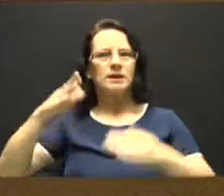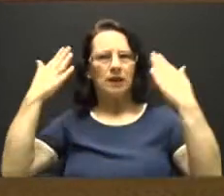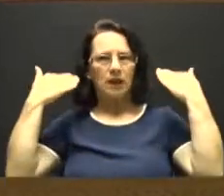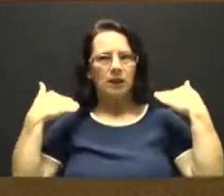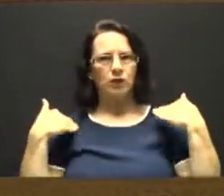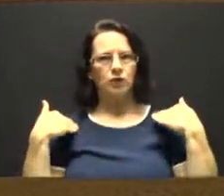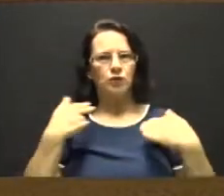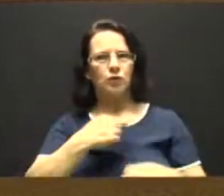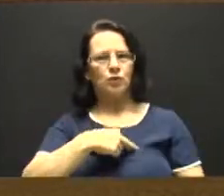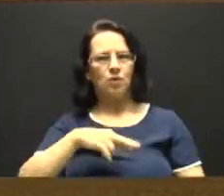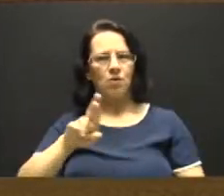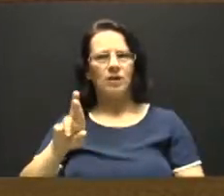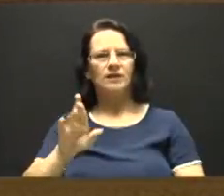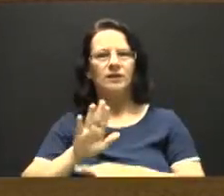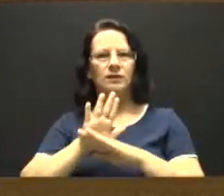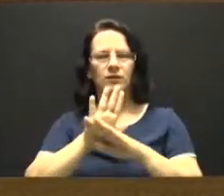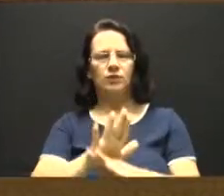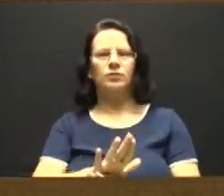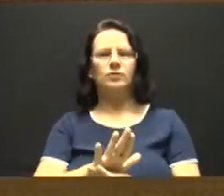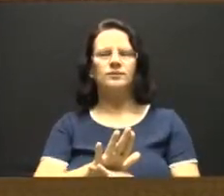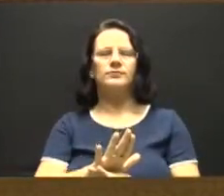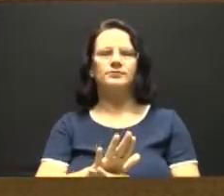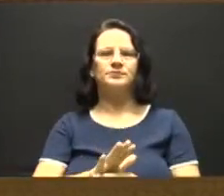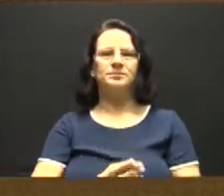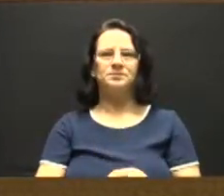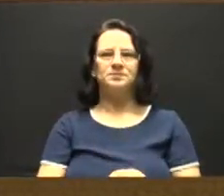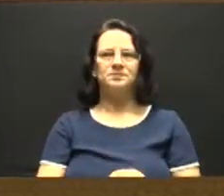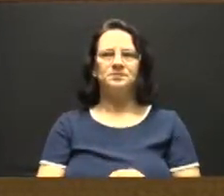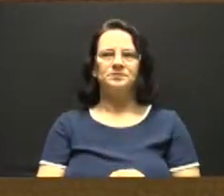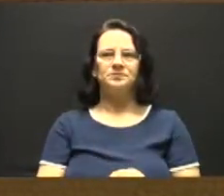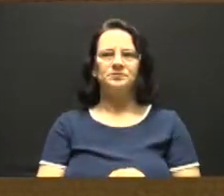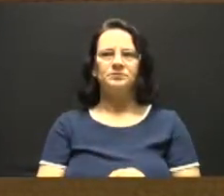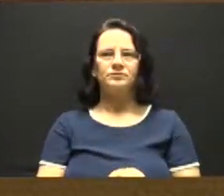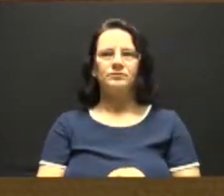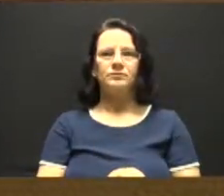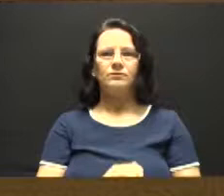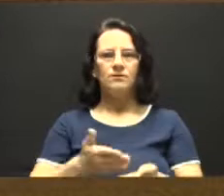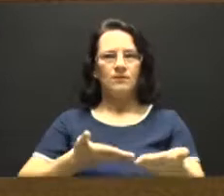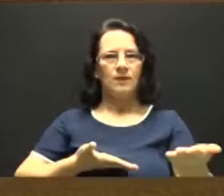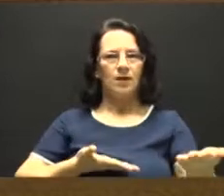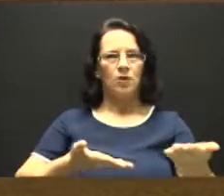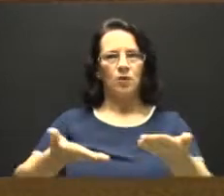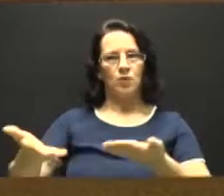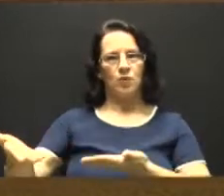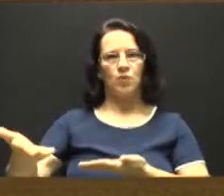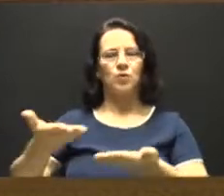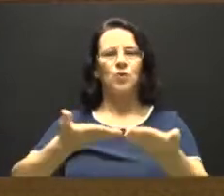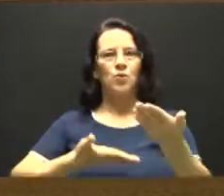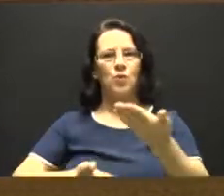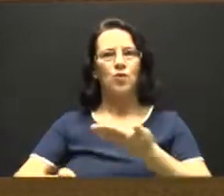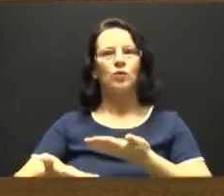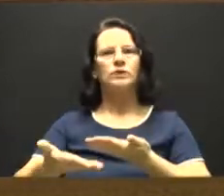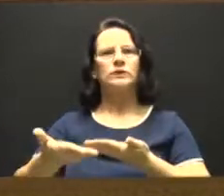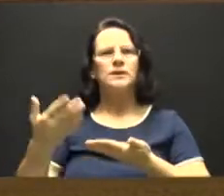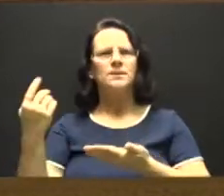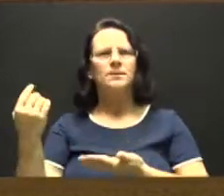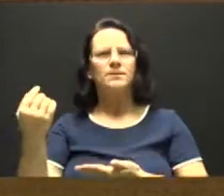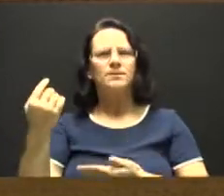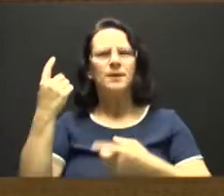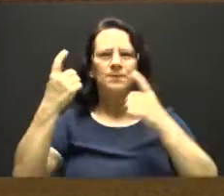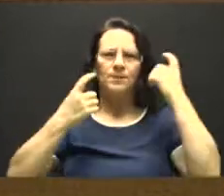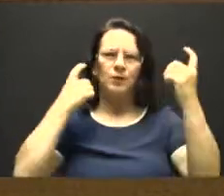cern aquilo que me motiva é justamente o outro a pessoa porque o homem